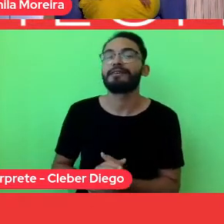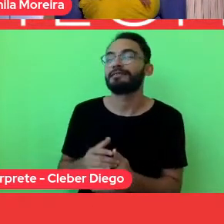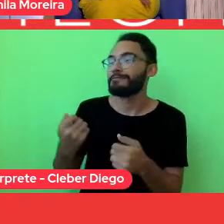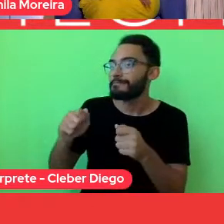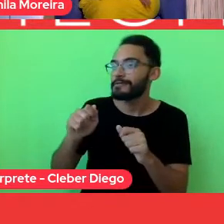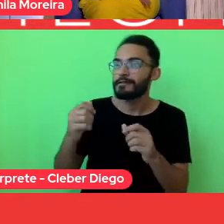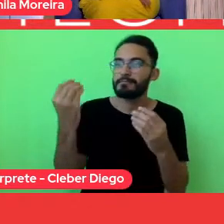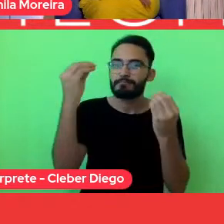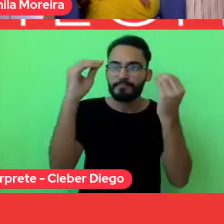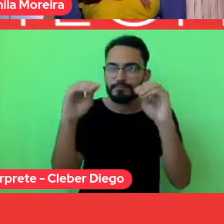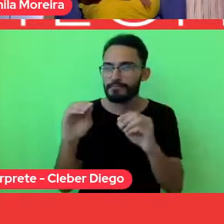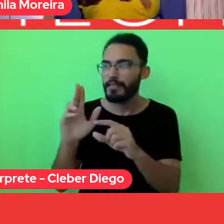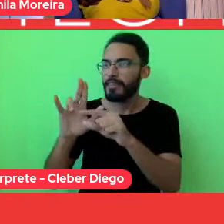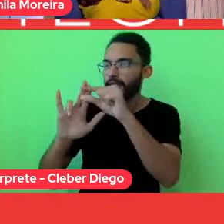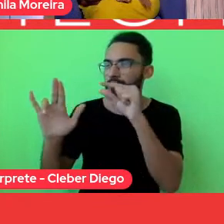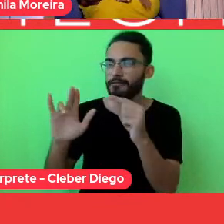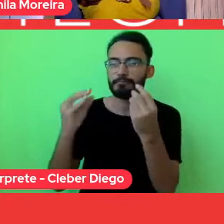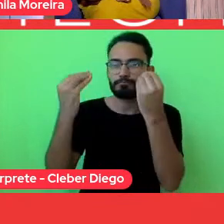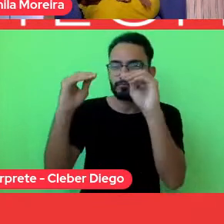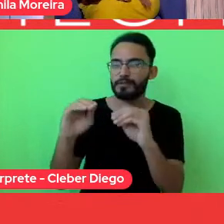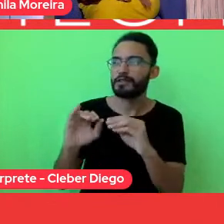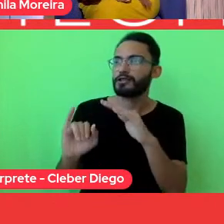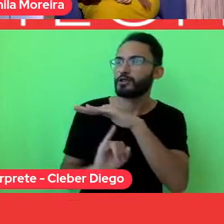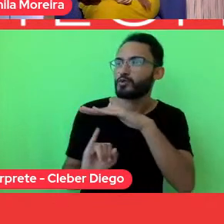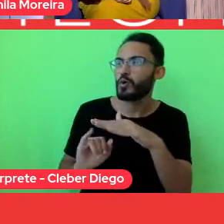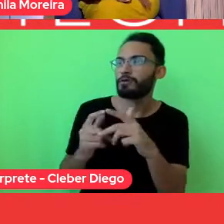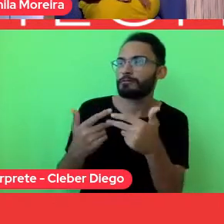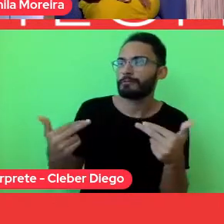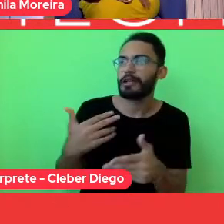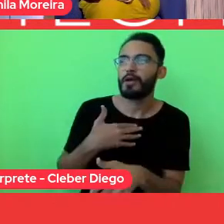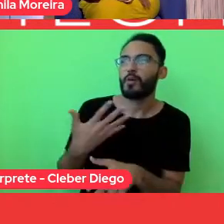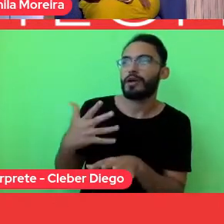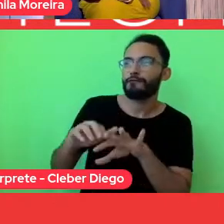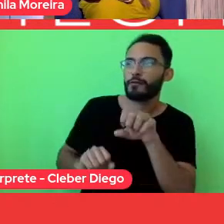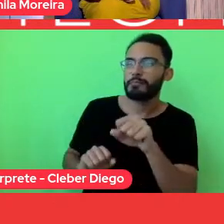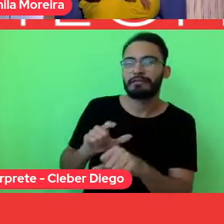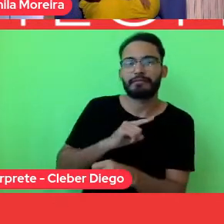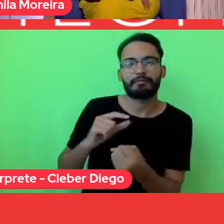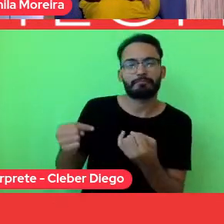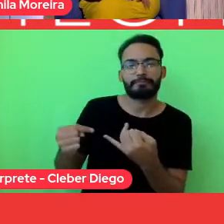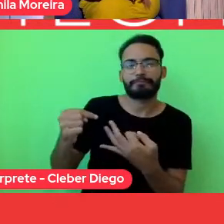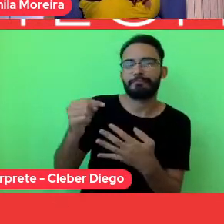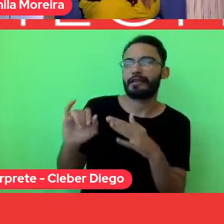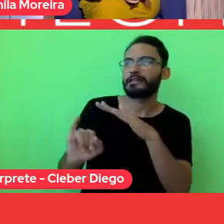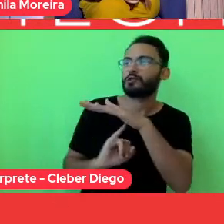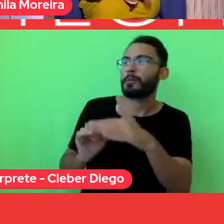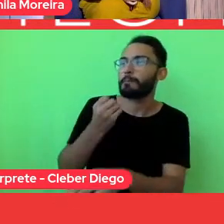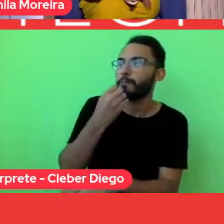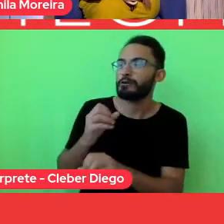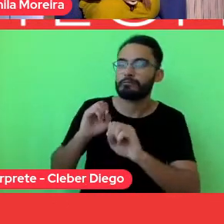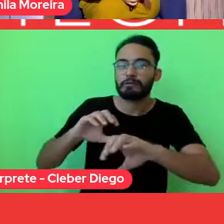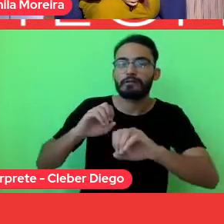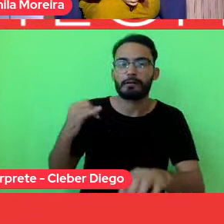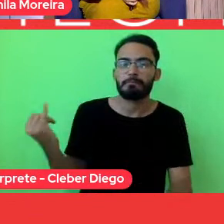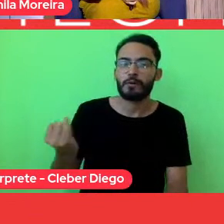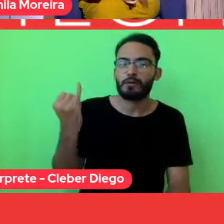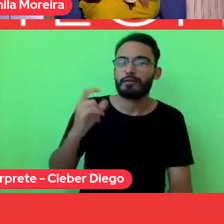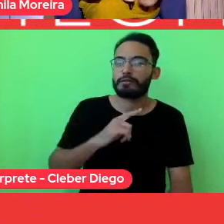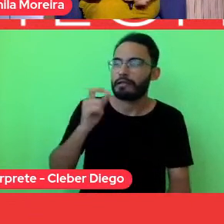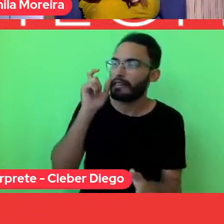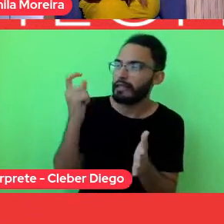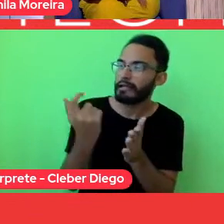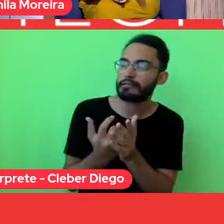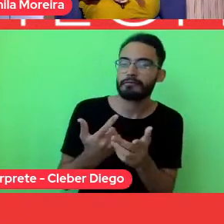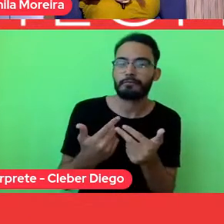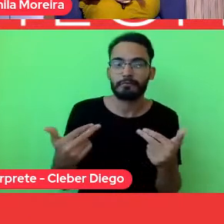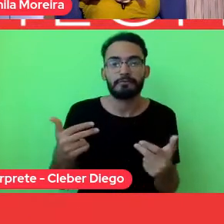ali no LinkedIn, joga instituições, se você quer fazer uma formação, tem várias instituições super importantes, interessantes,